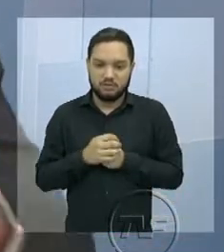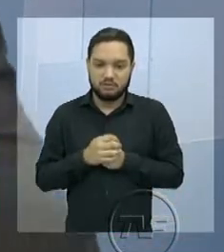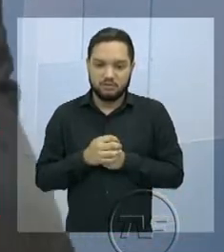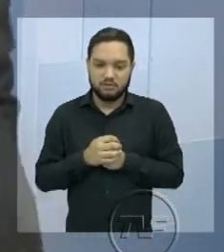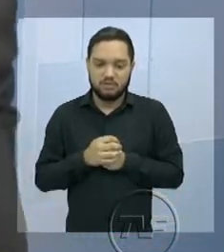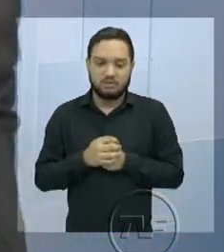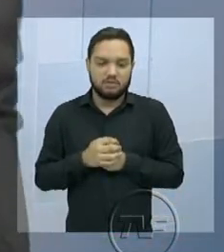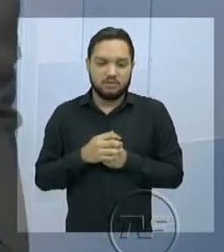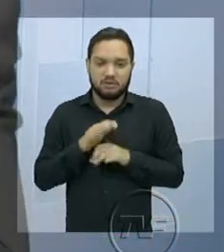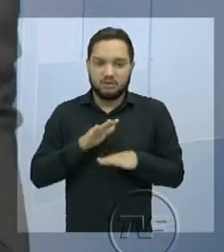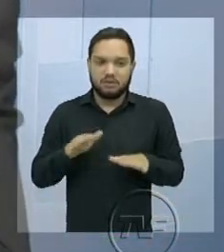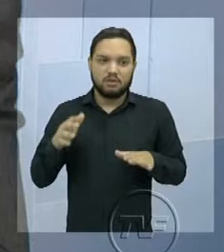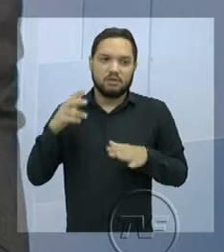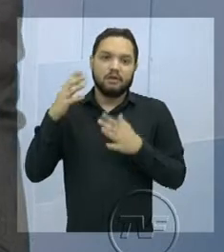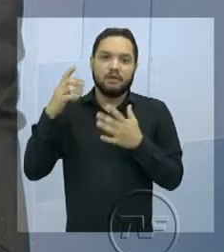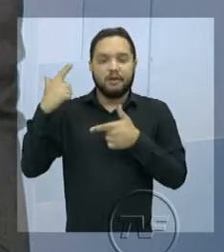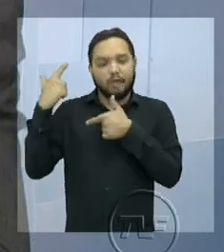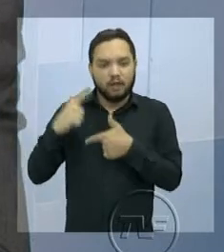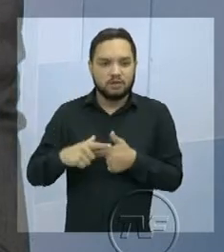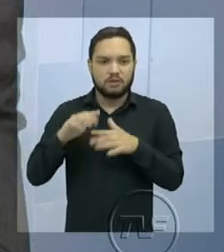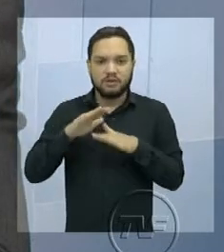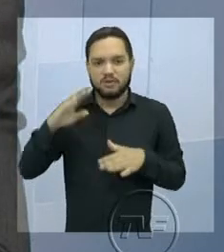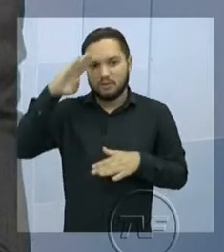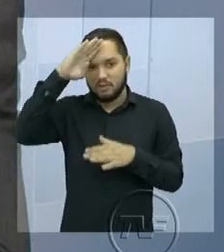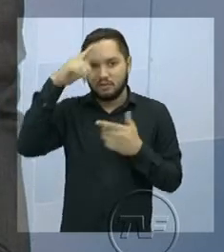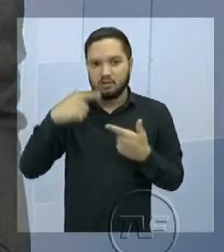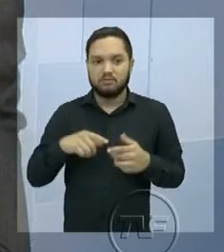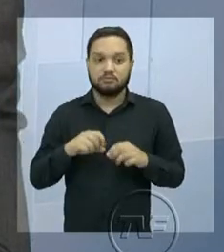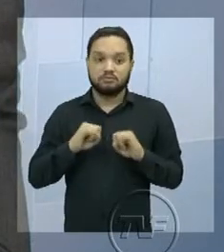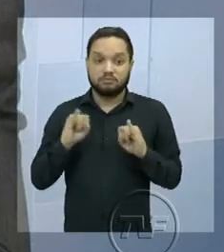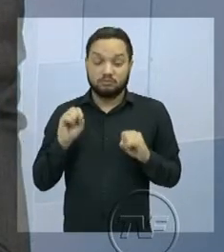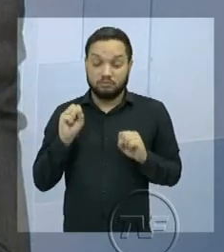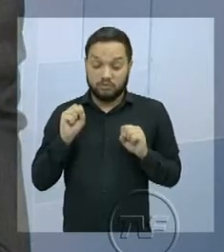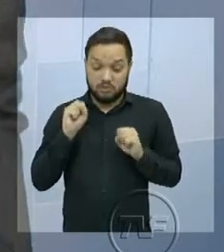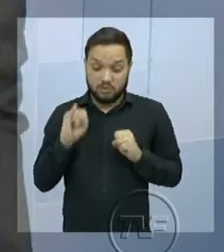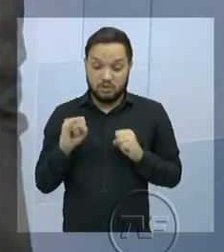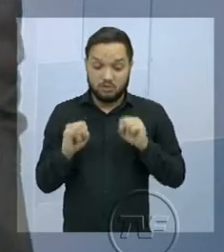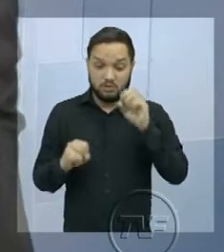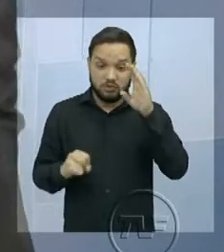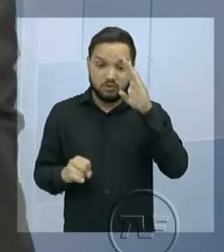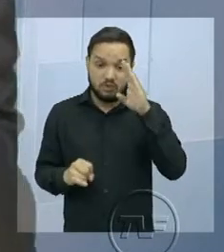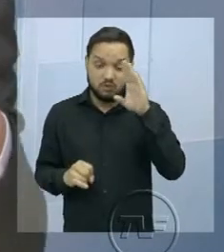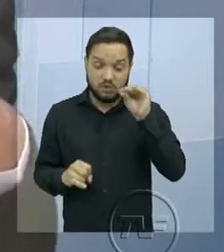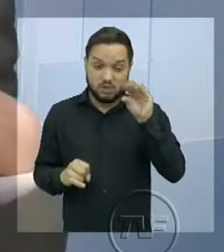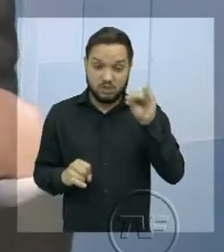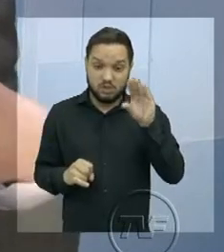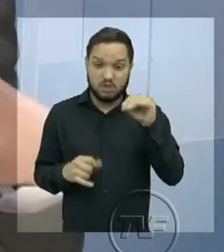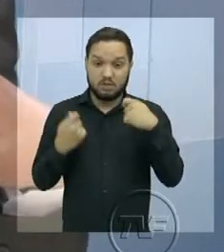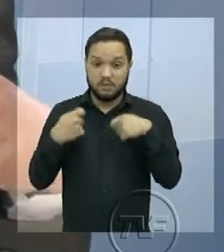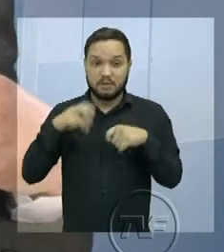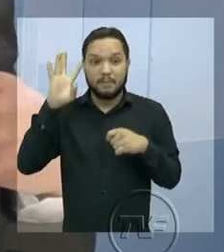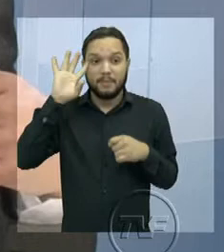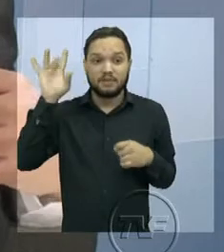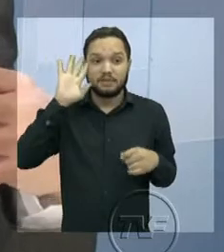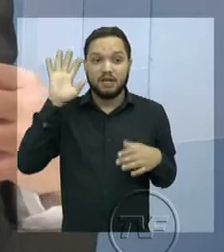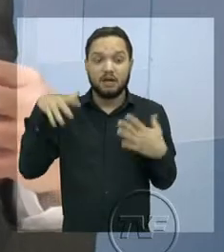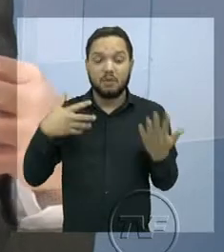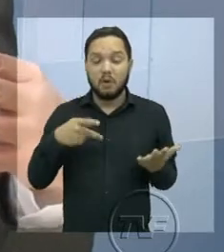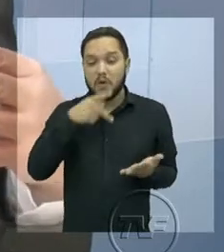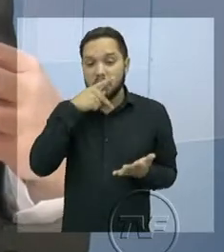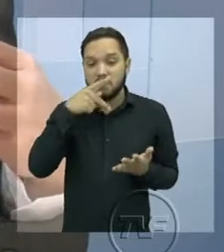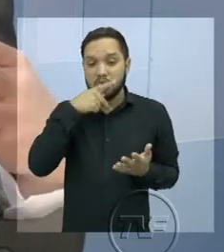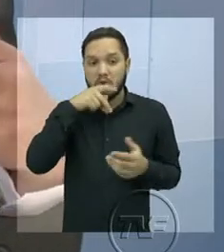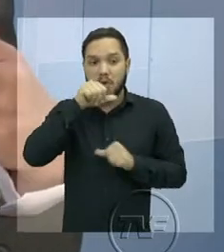centro-direita. Então, onde é que eu quero chegar? Se o Ciro não se sentar, não começar a ver que